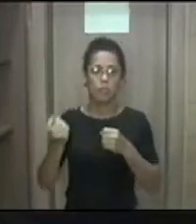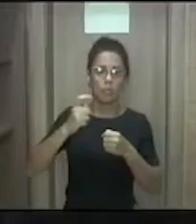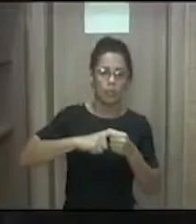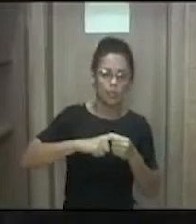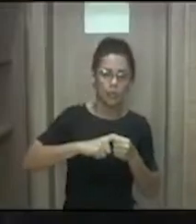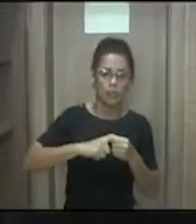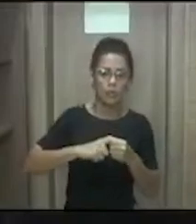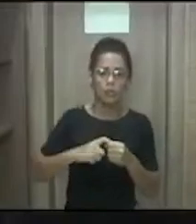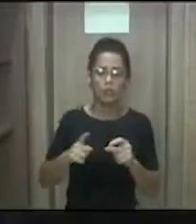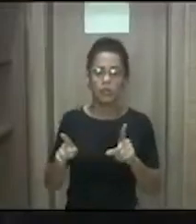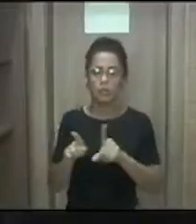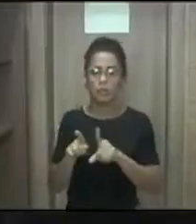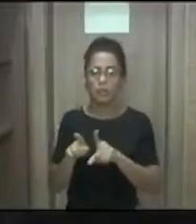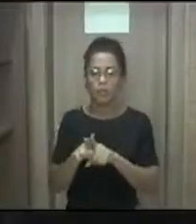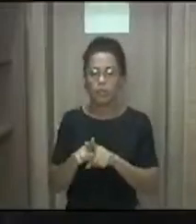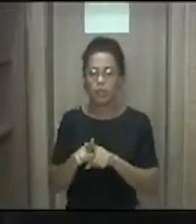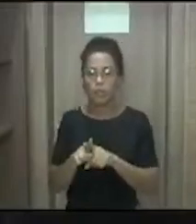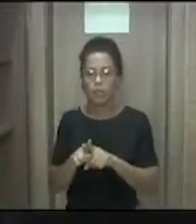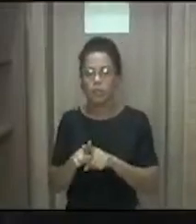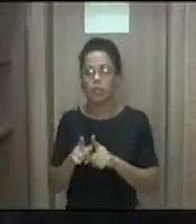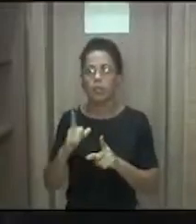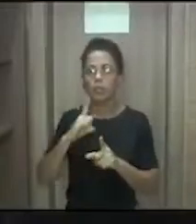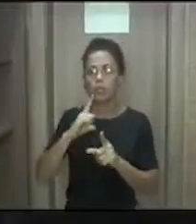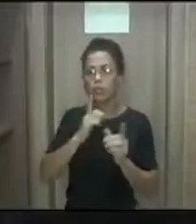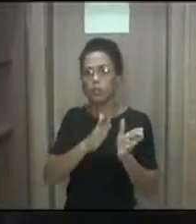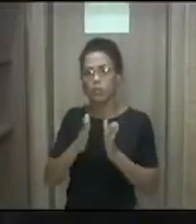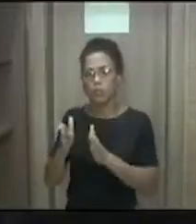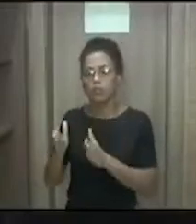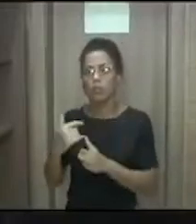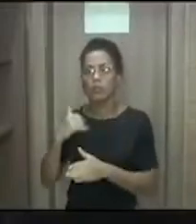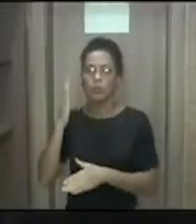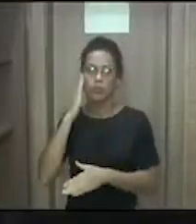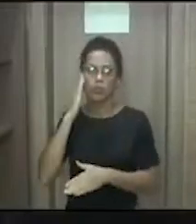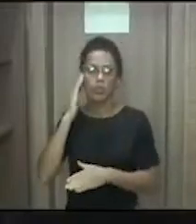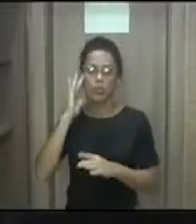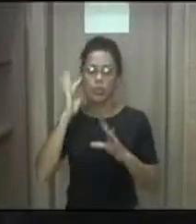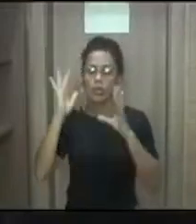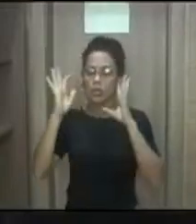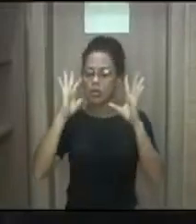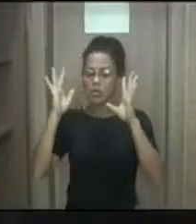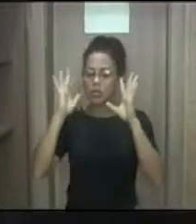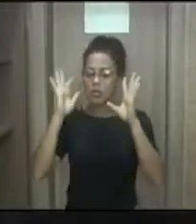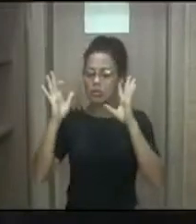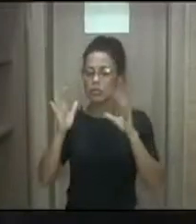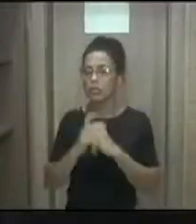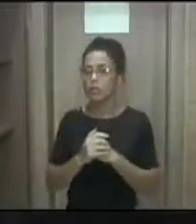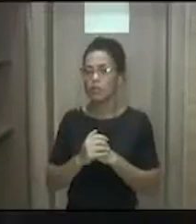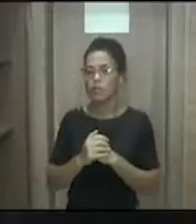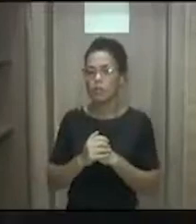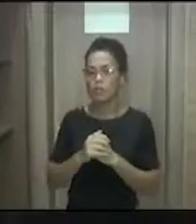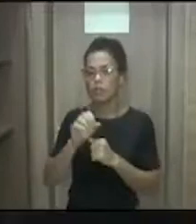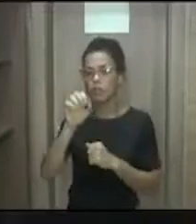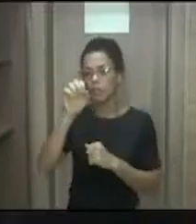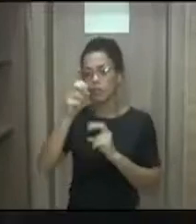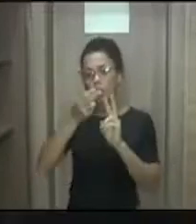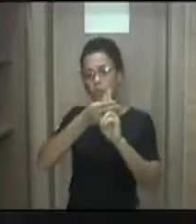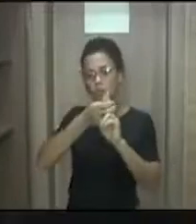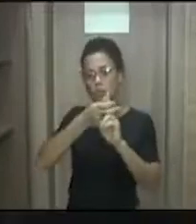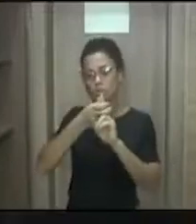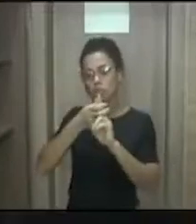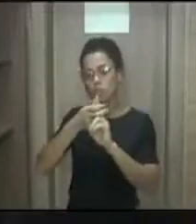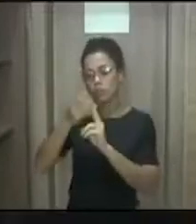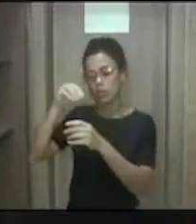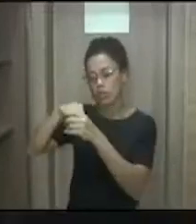porque acho que todo esse processo nos mobiliza muito a pensar caminhos para o SUS que a gente constrói, né, todo